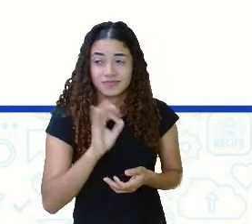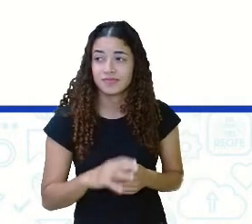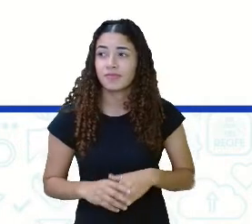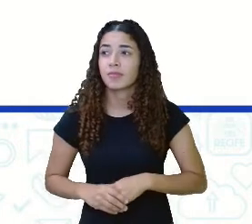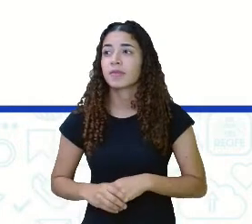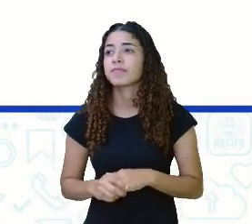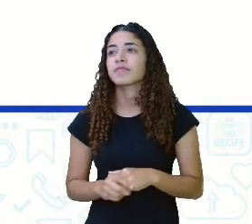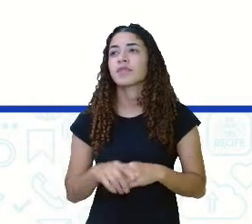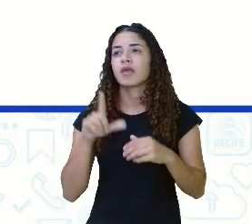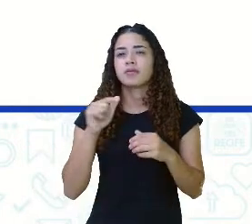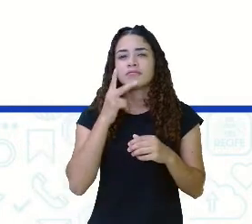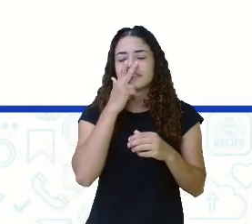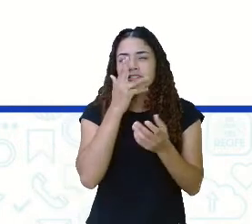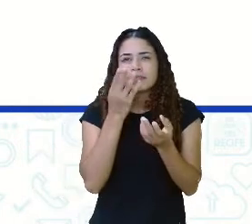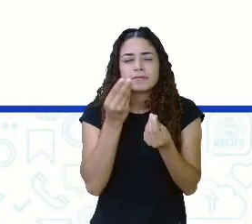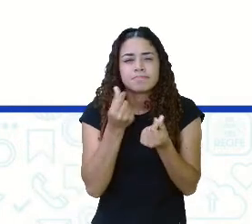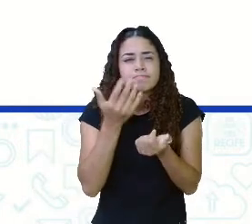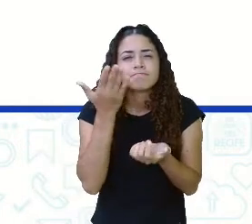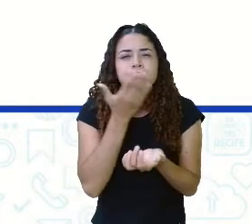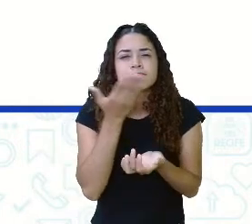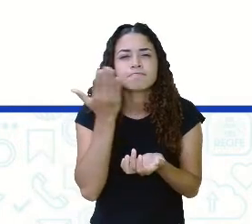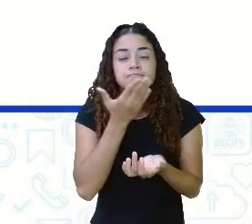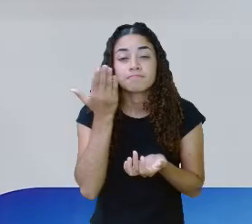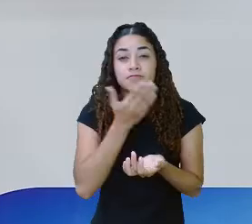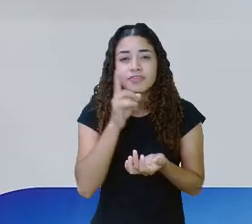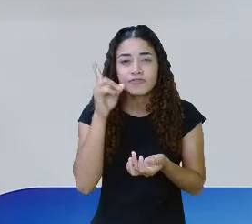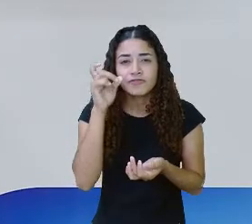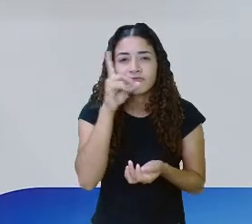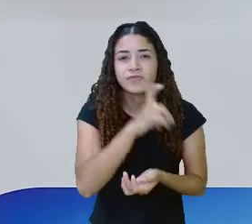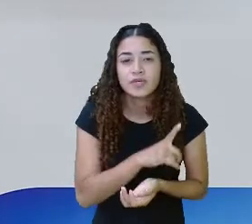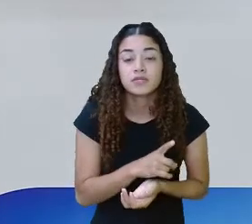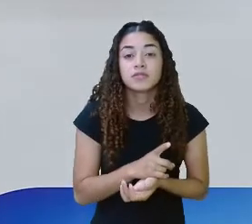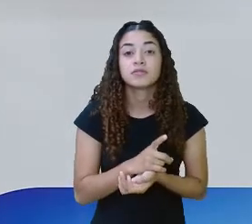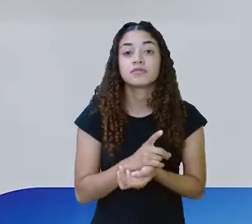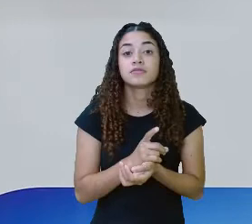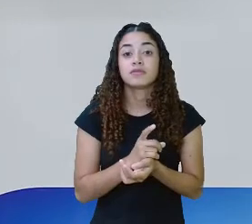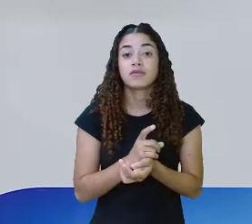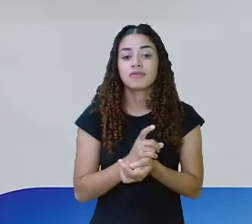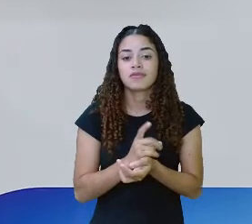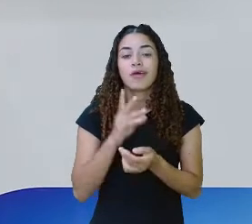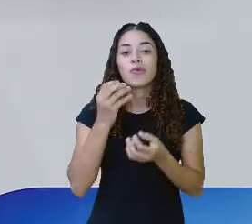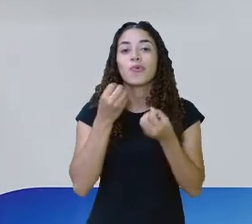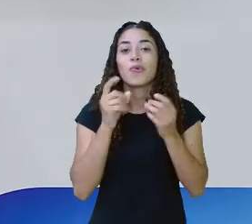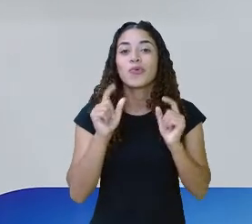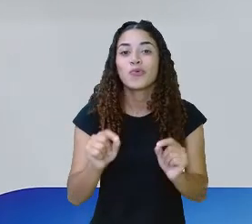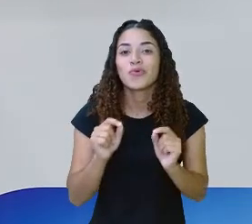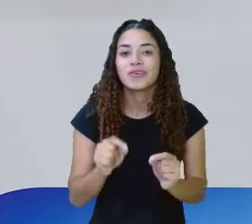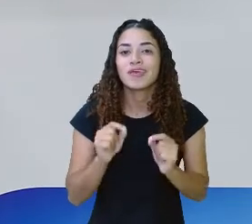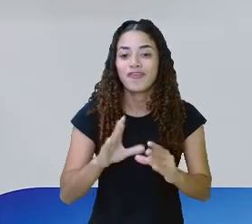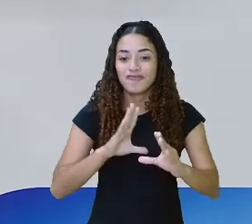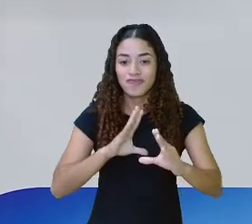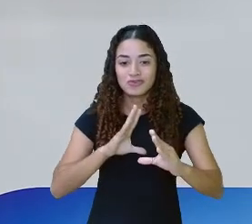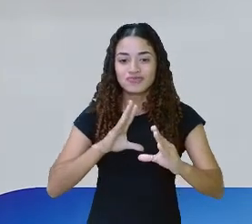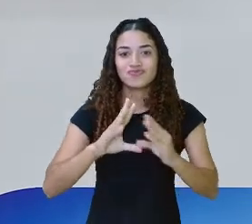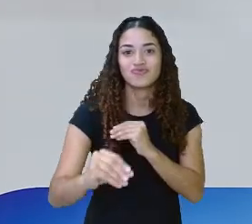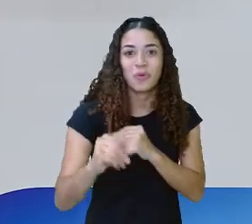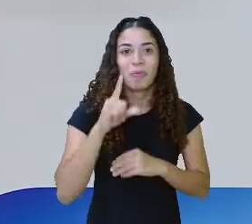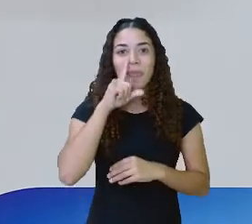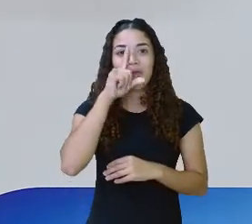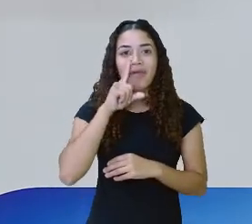Então, essa camuflagem permitia à mariposa fugir dos predadores. Então, os